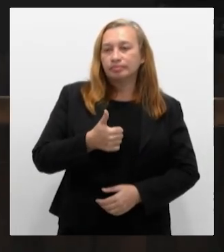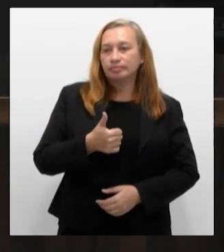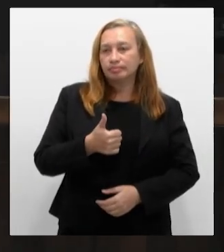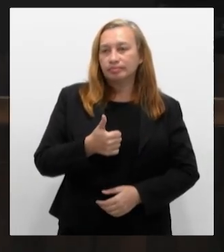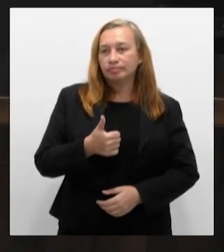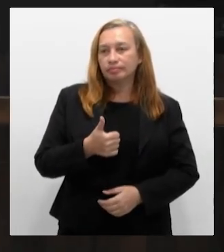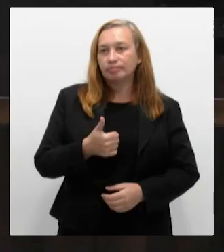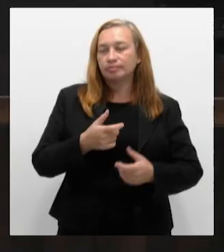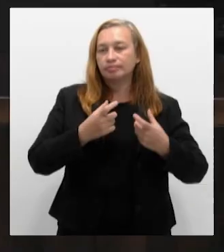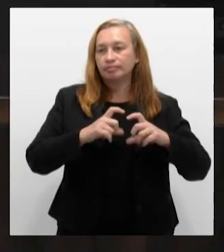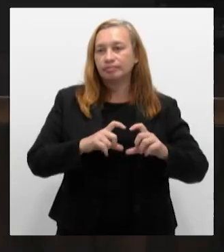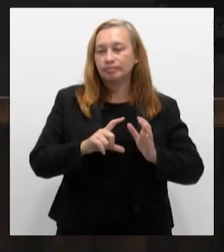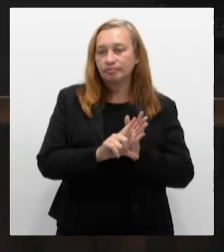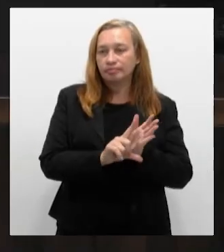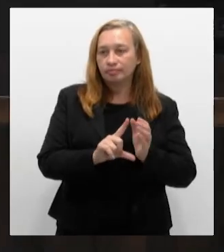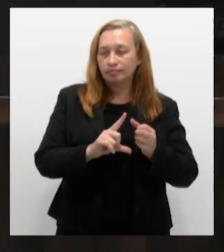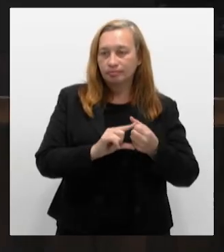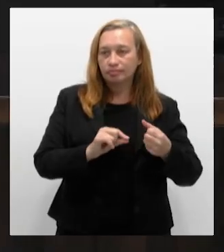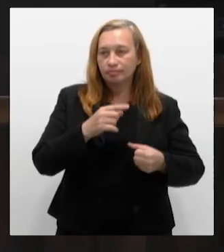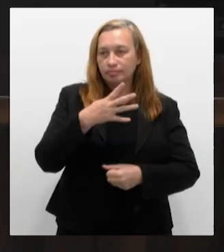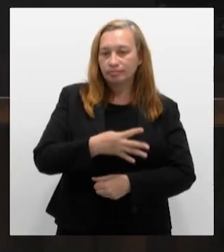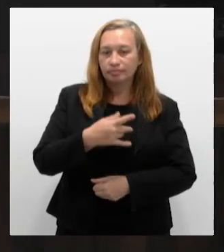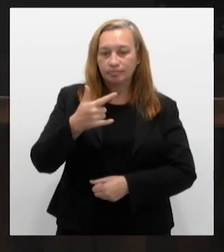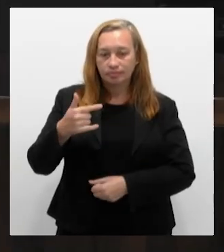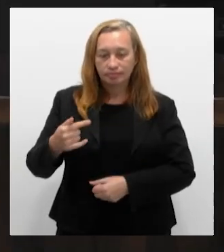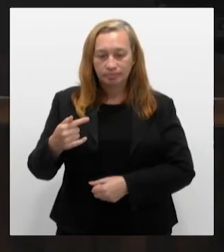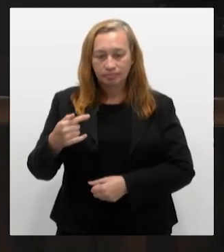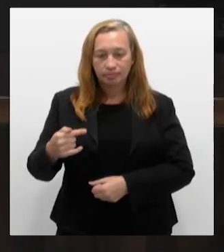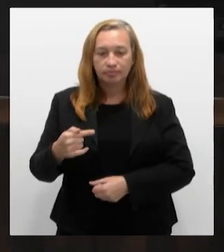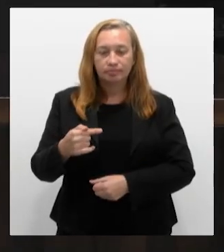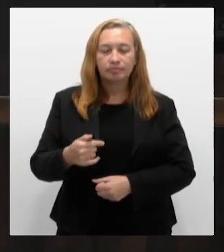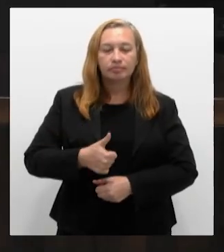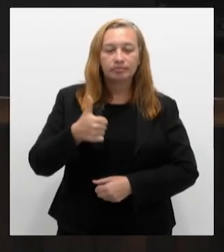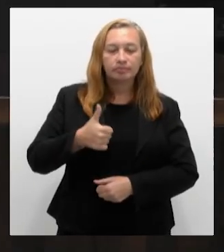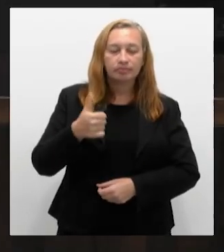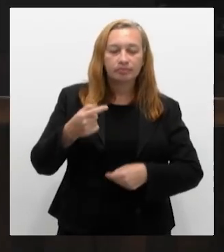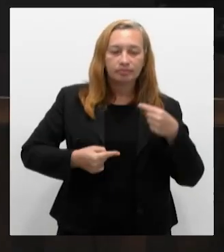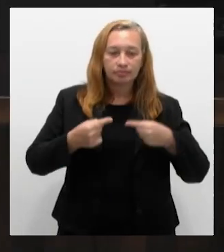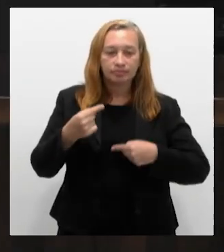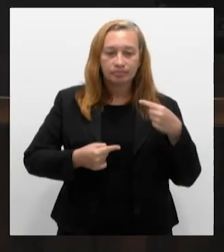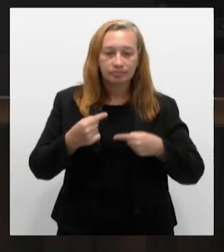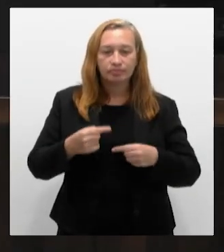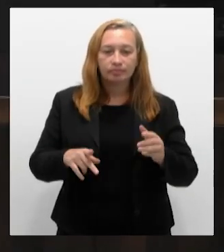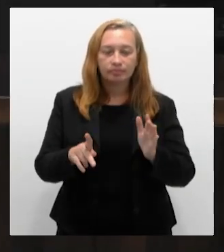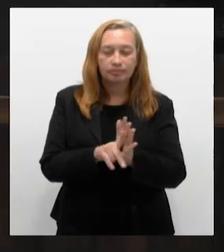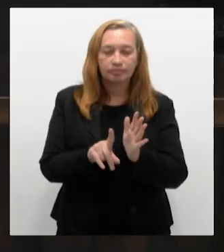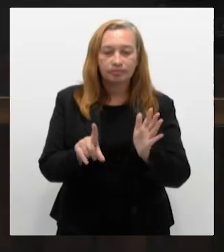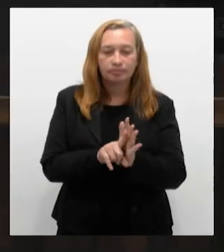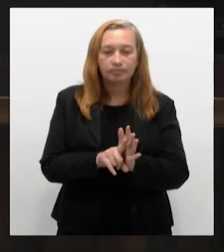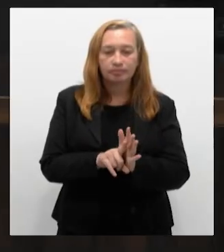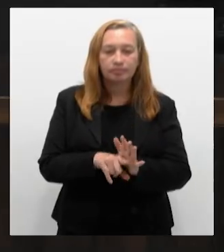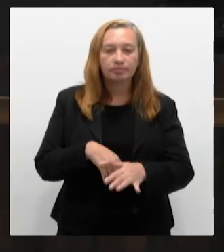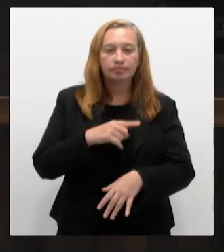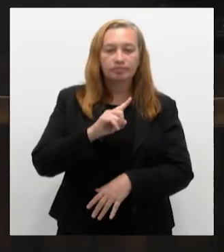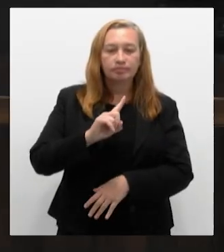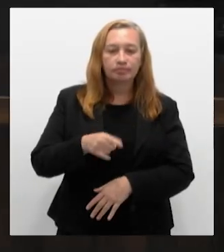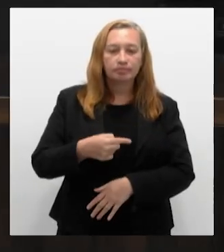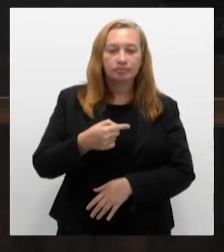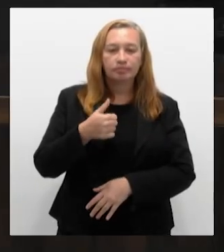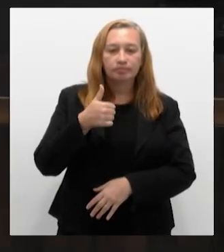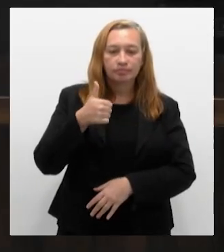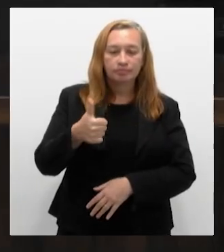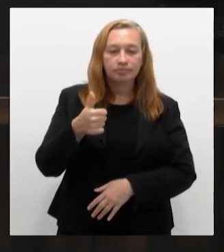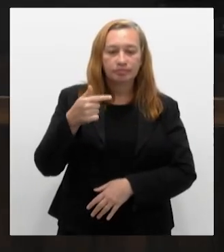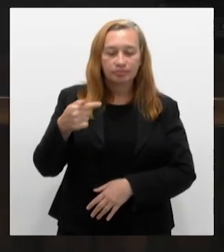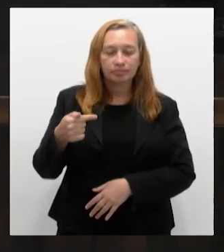47 do Regimento Interno, em tramitação ordinária, em primeira discussão, projeto de lei número 1175